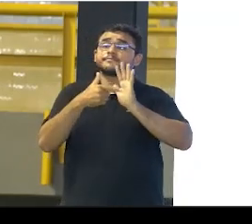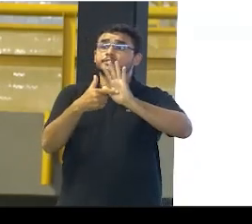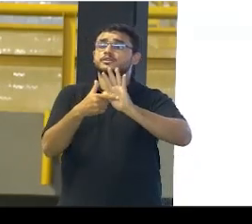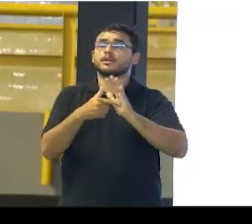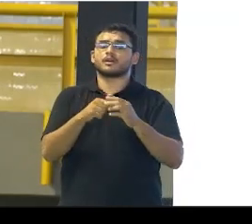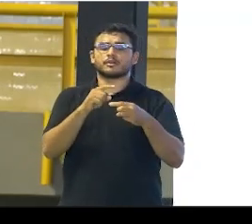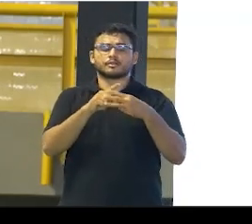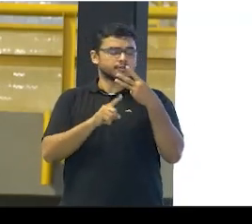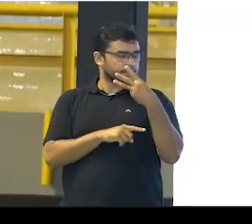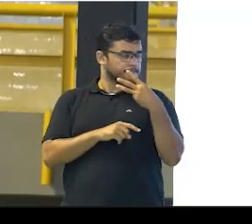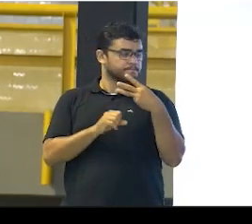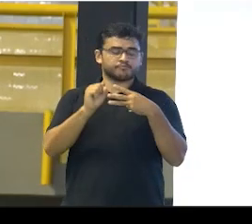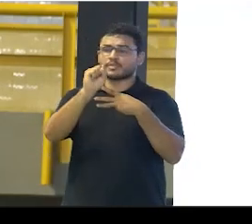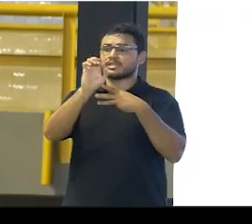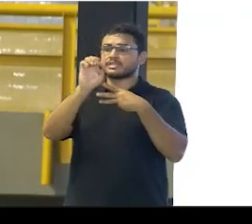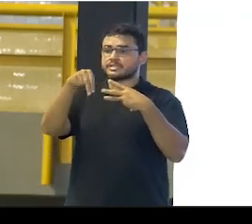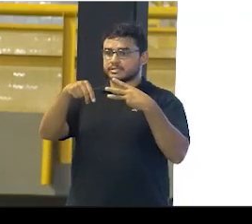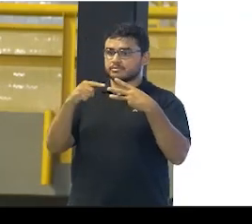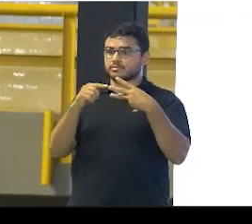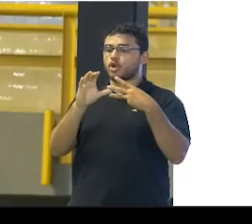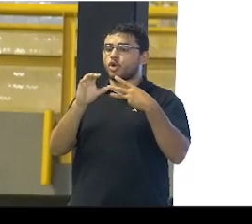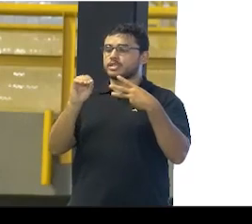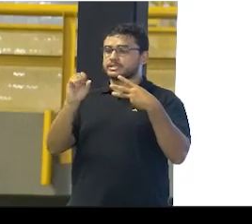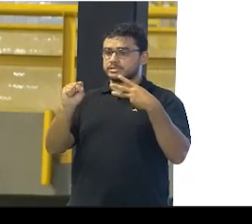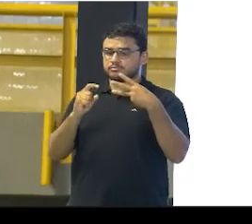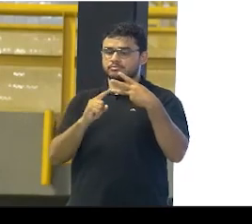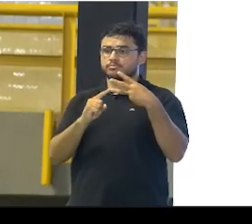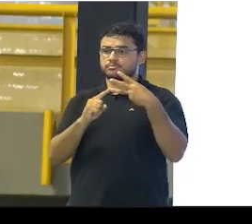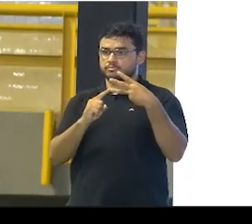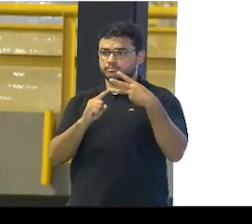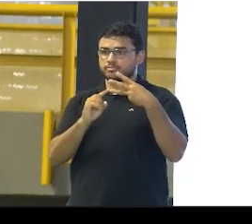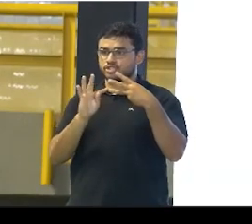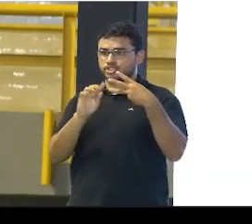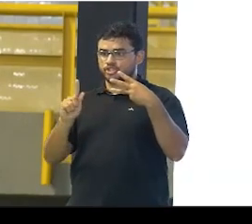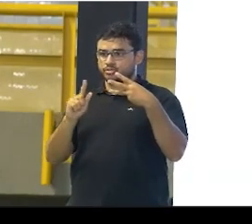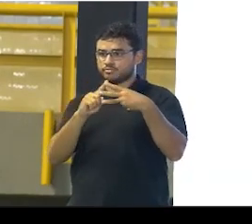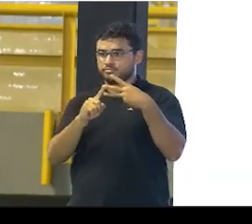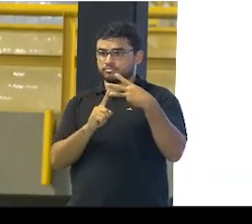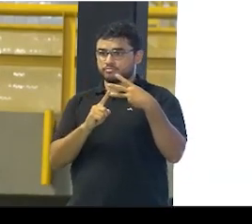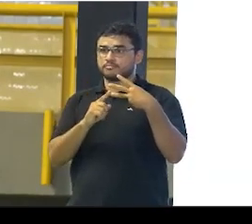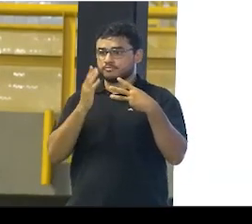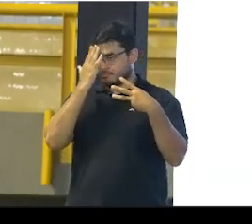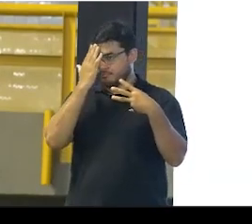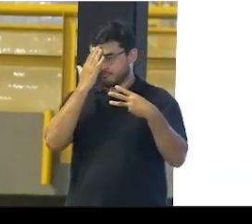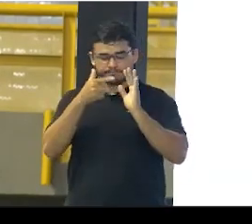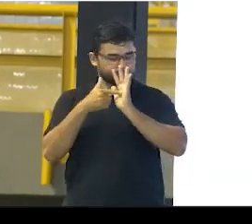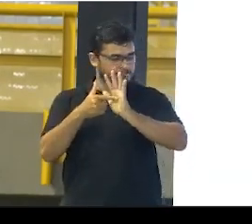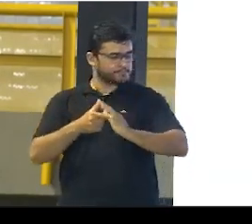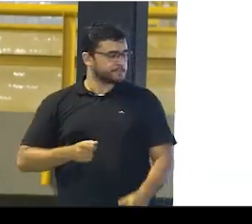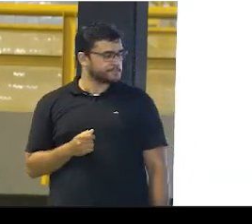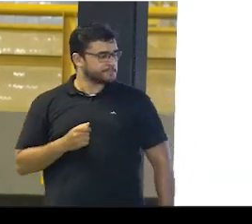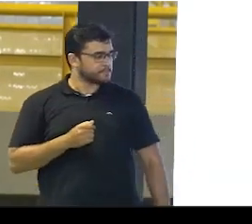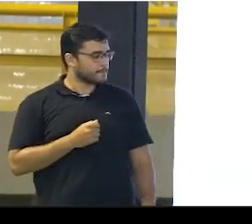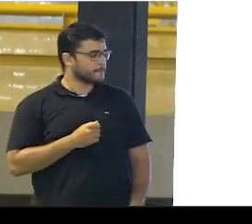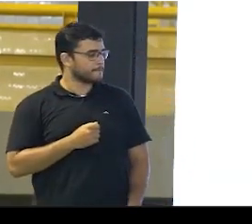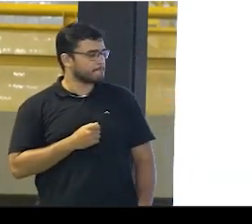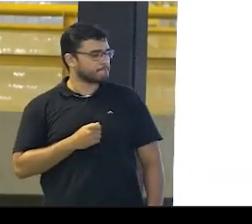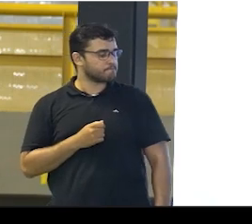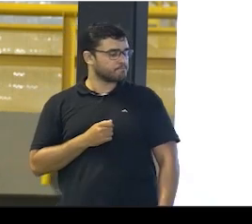a 5. Ou seja, 5 aqui e 5 ali. Os 2 lados não paralelos